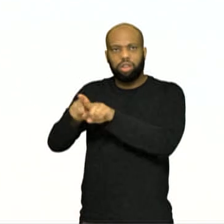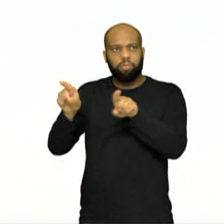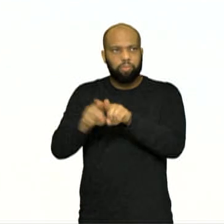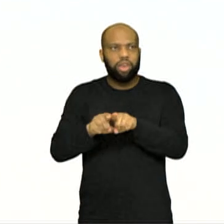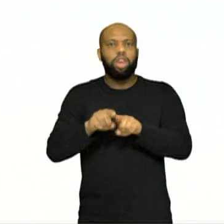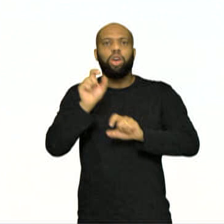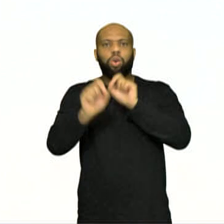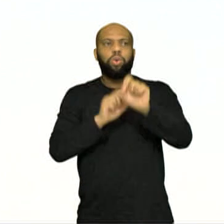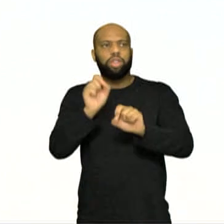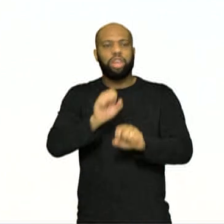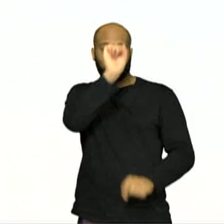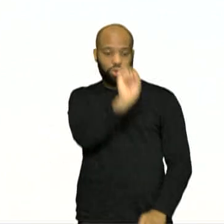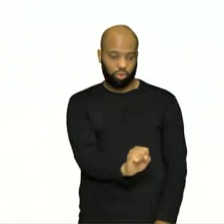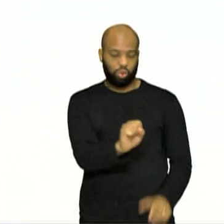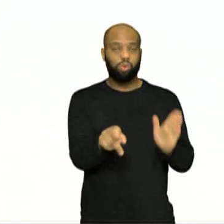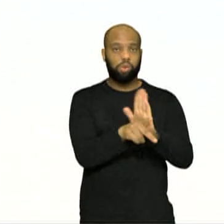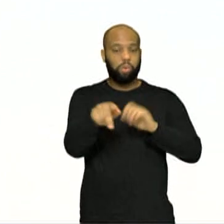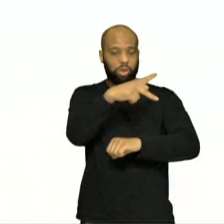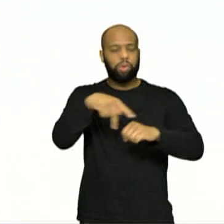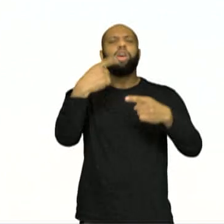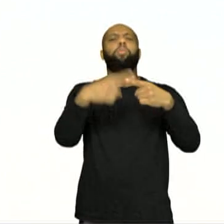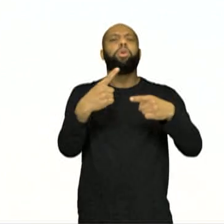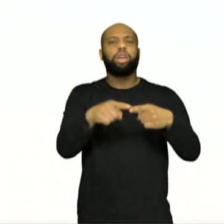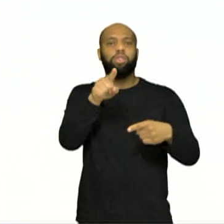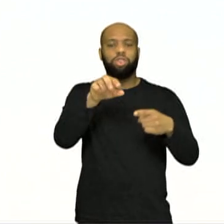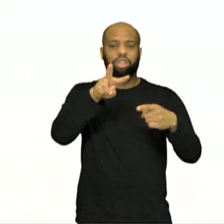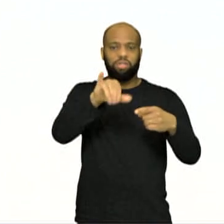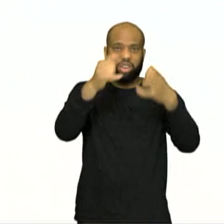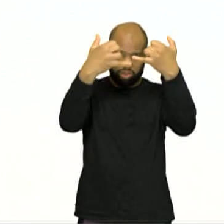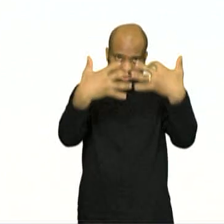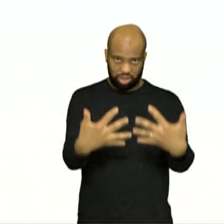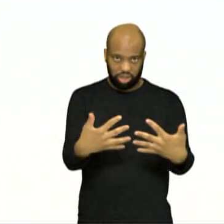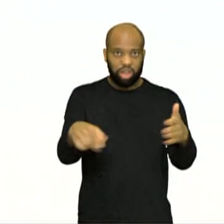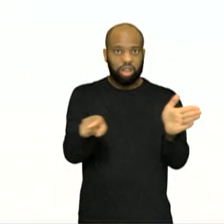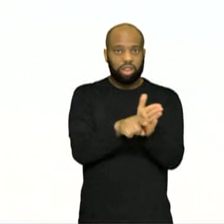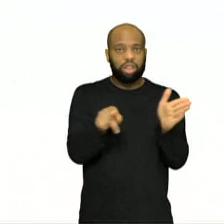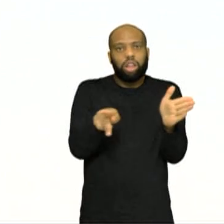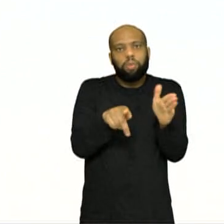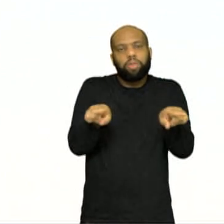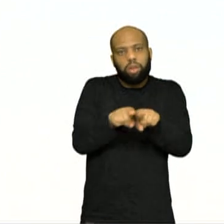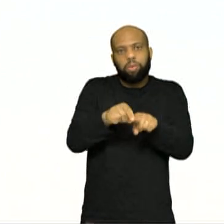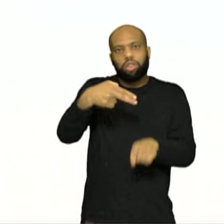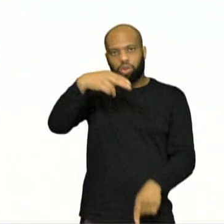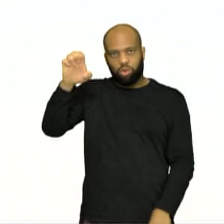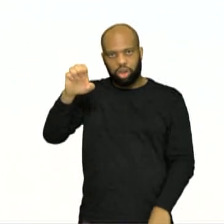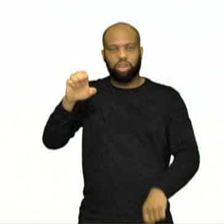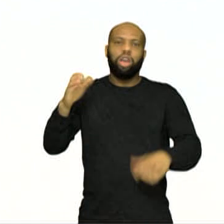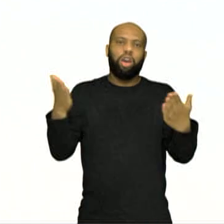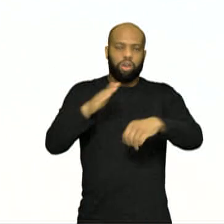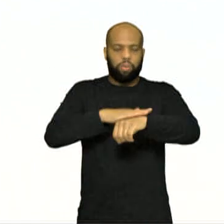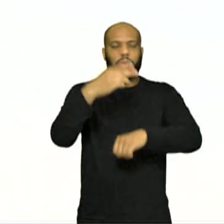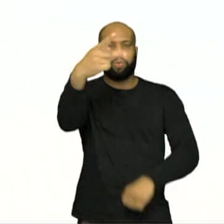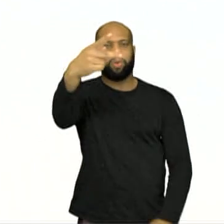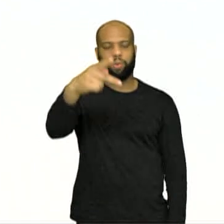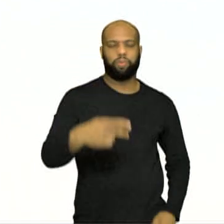na porção sul, né, na parte de baixo aqui, e noroeste do país. Agora é com vocês, gente.